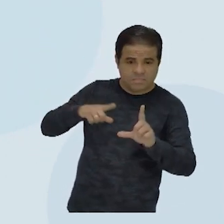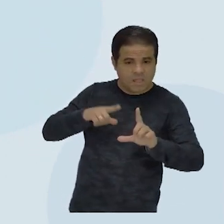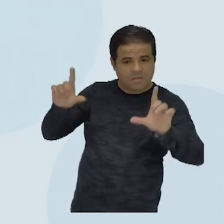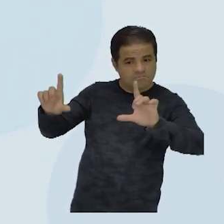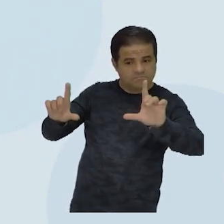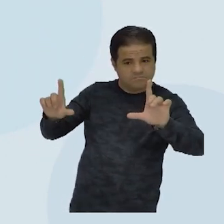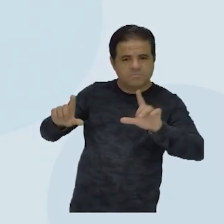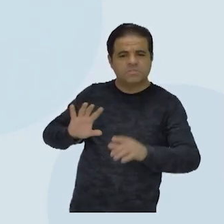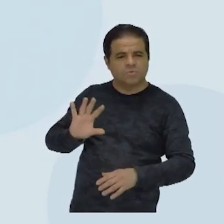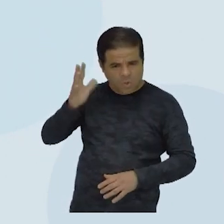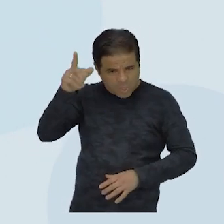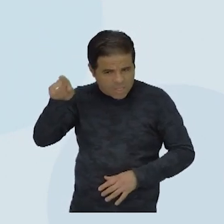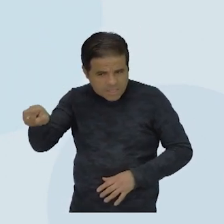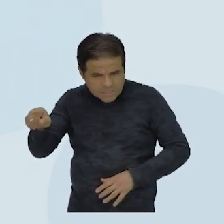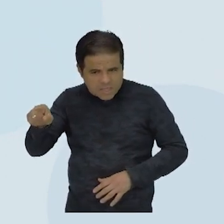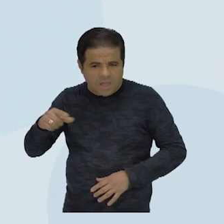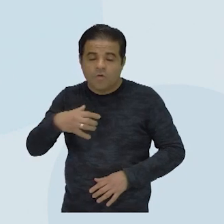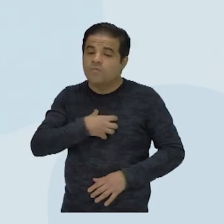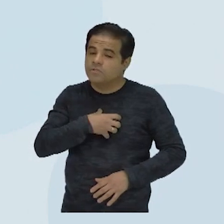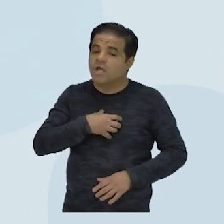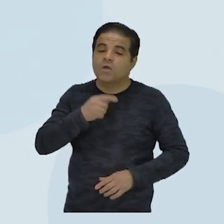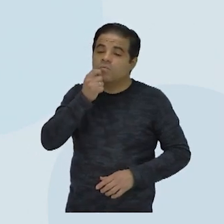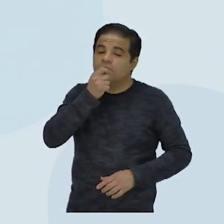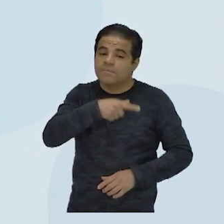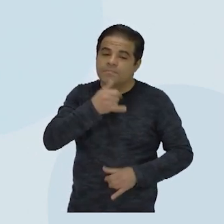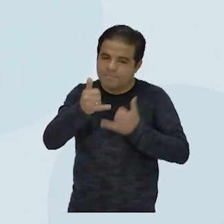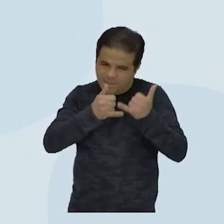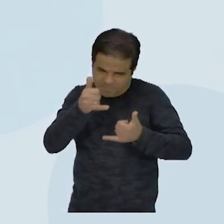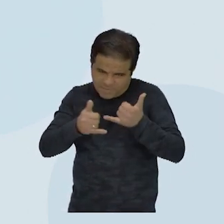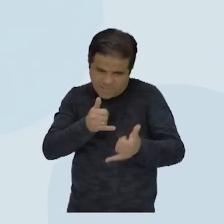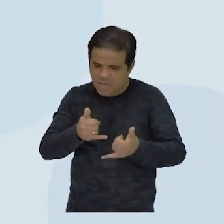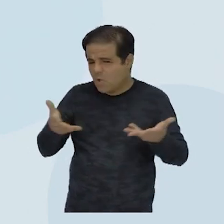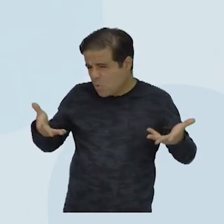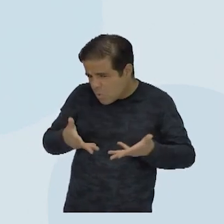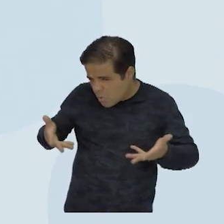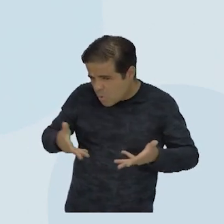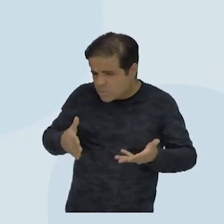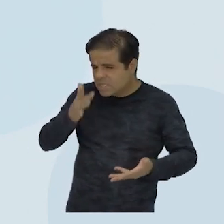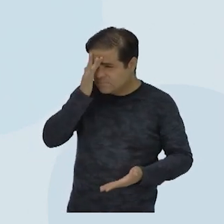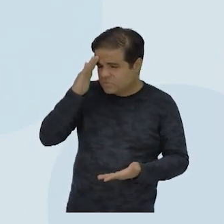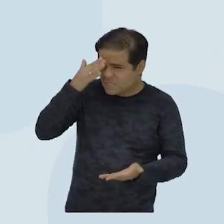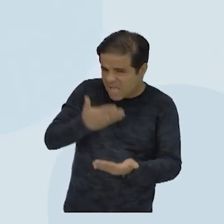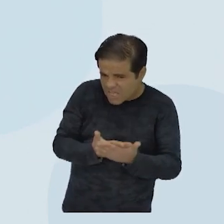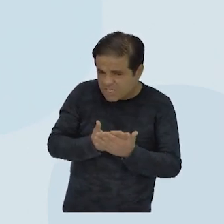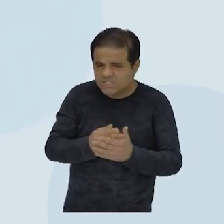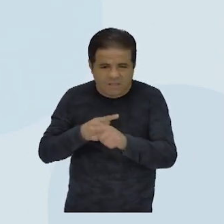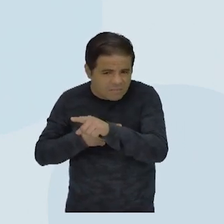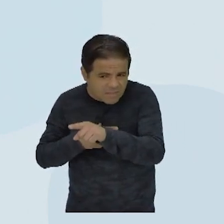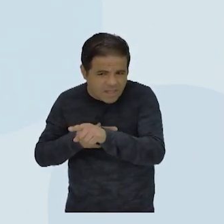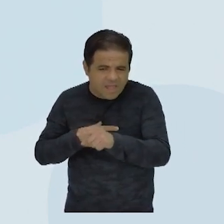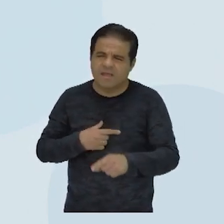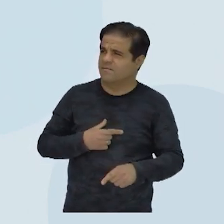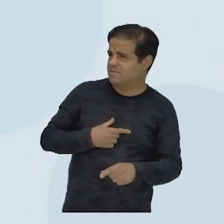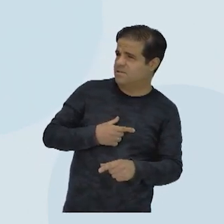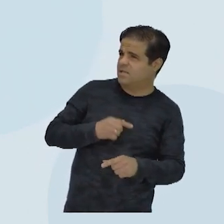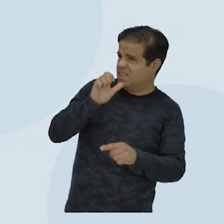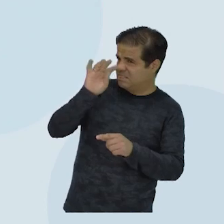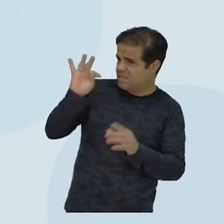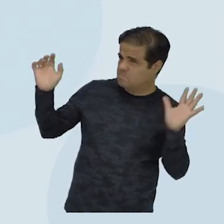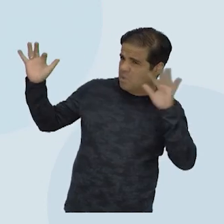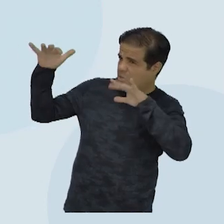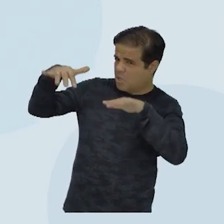isso aconteceu, mas foi de um modo de entretenimento. Será que hoje as pessoas acreditariam que realmente a Terra poderia ser invadida